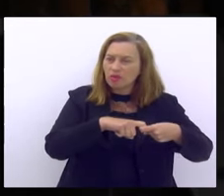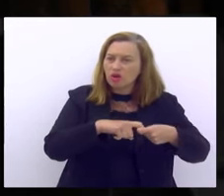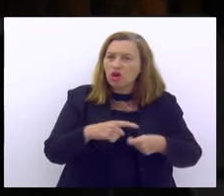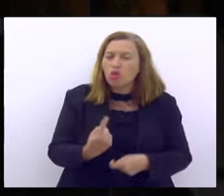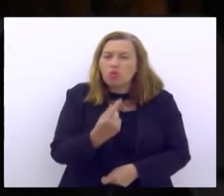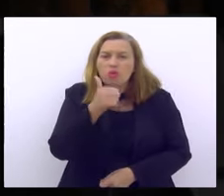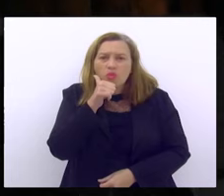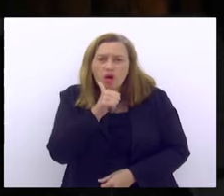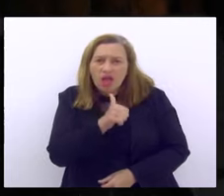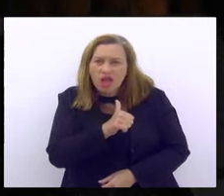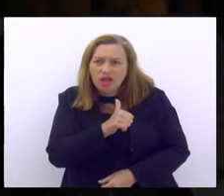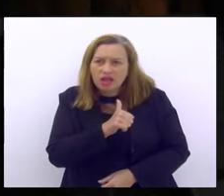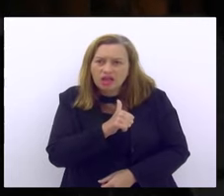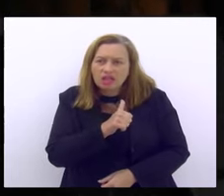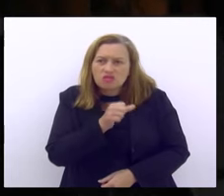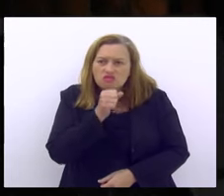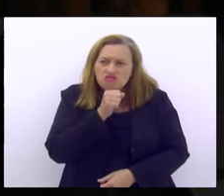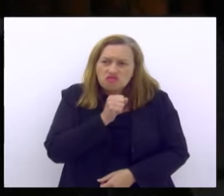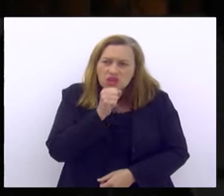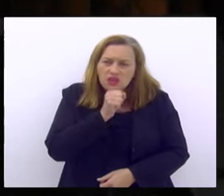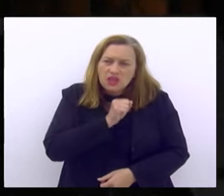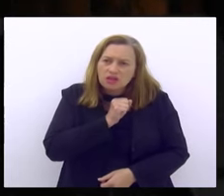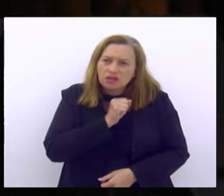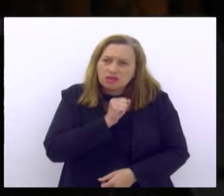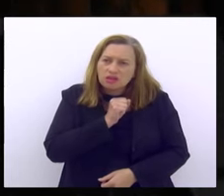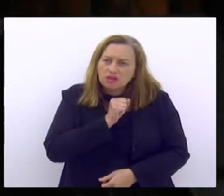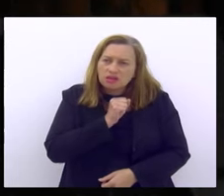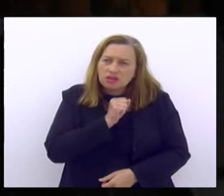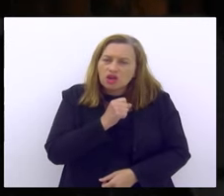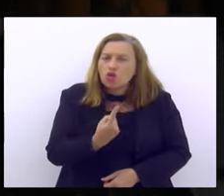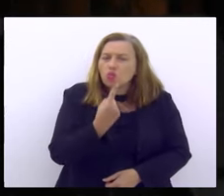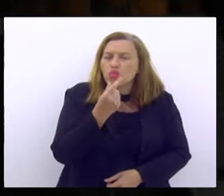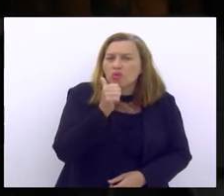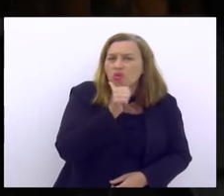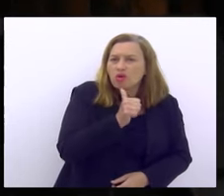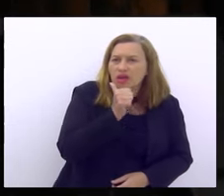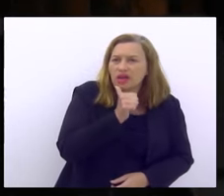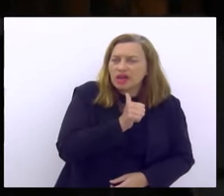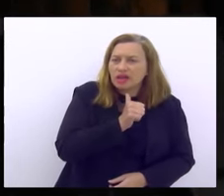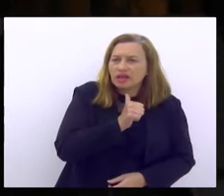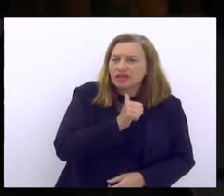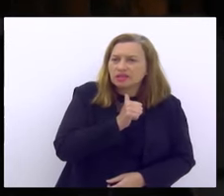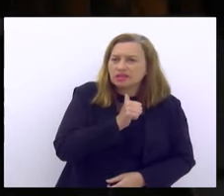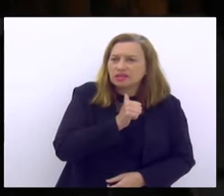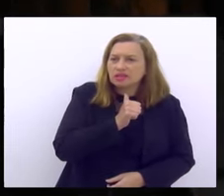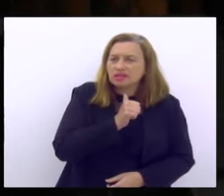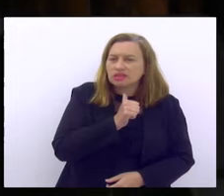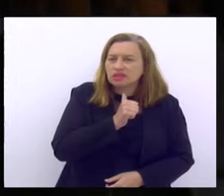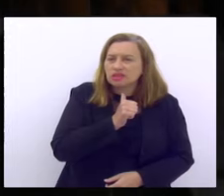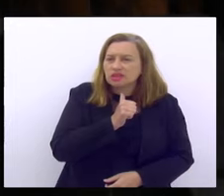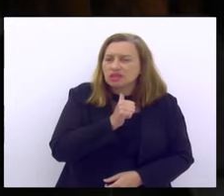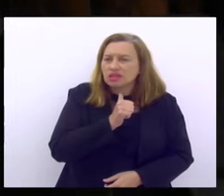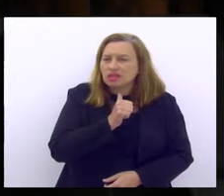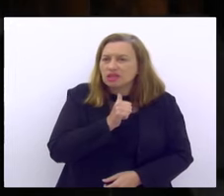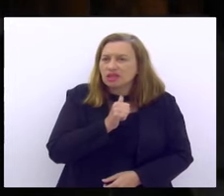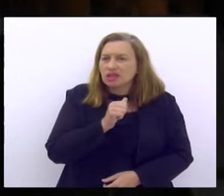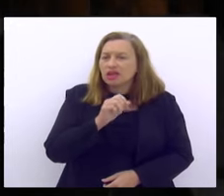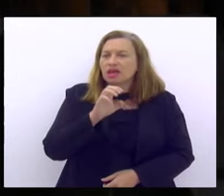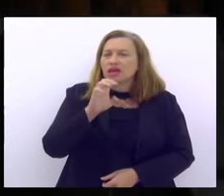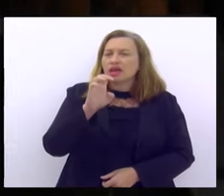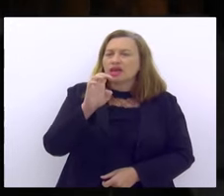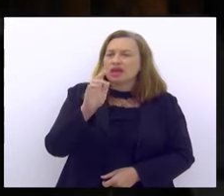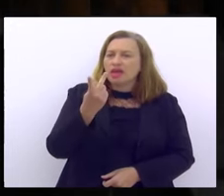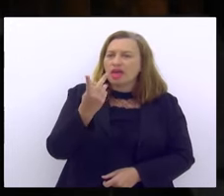mulher idosa, uma mulher que estava tendo uma hemorragia na Avenida Brasil em cima